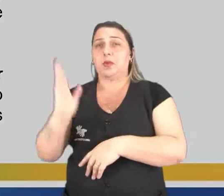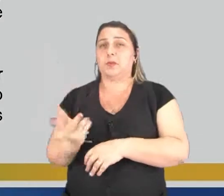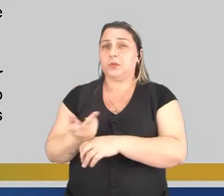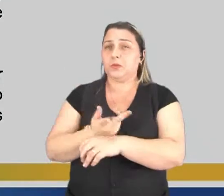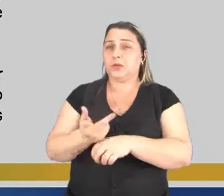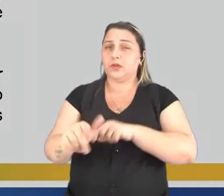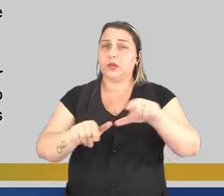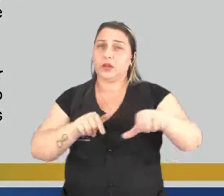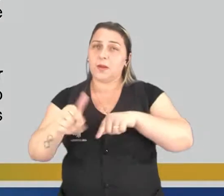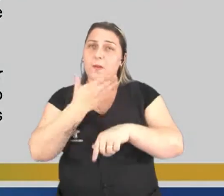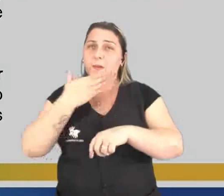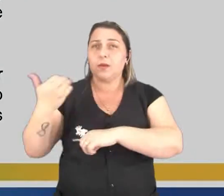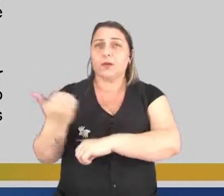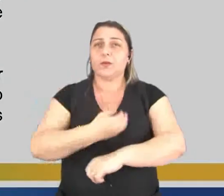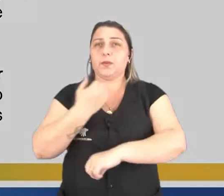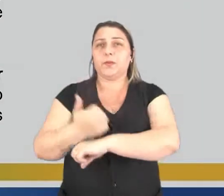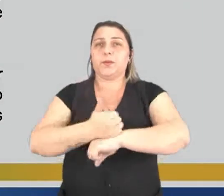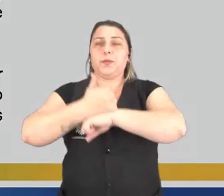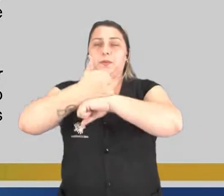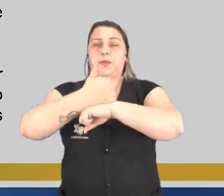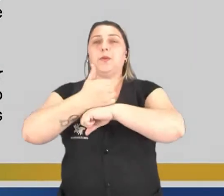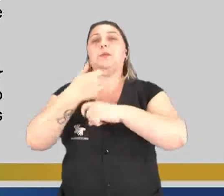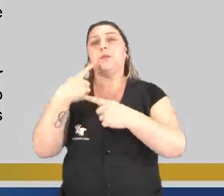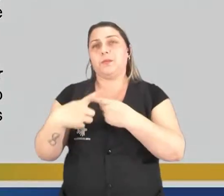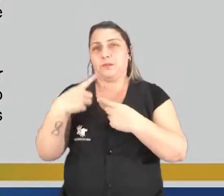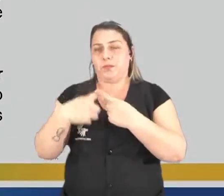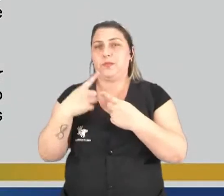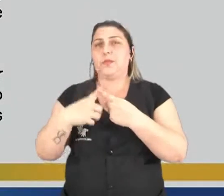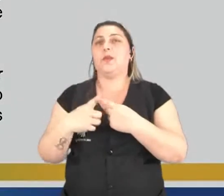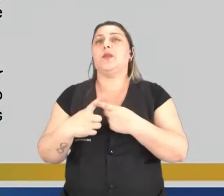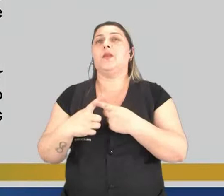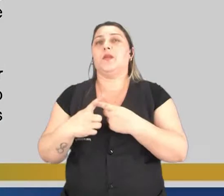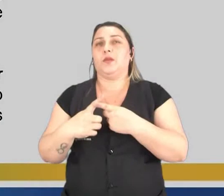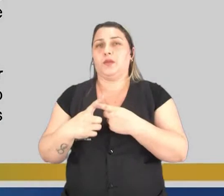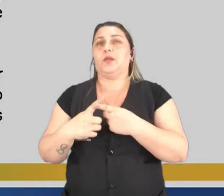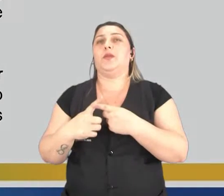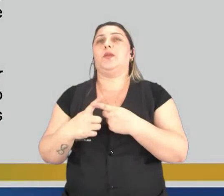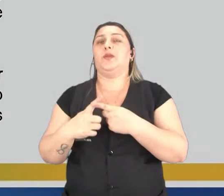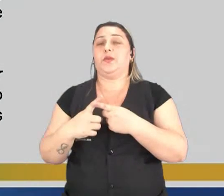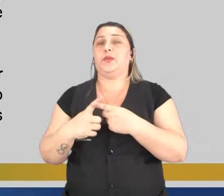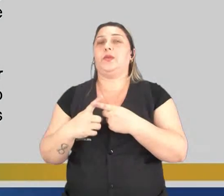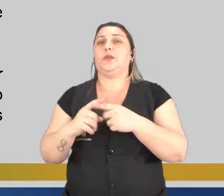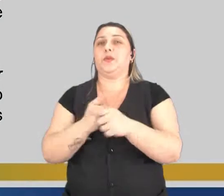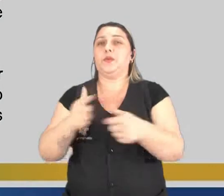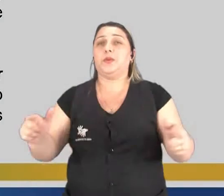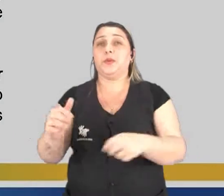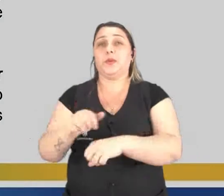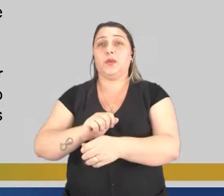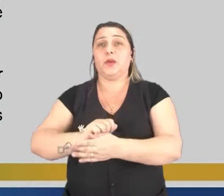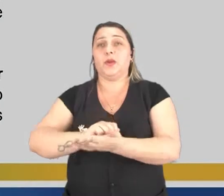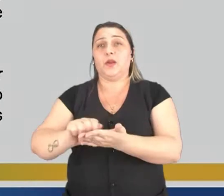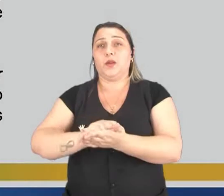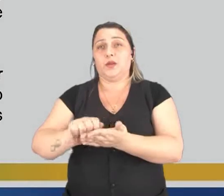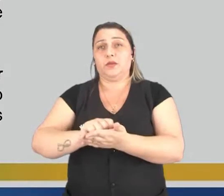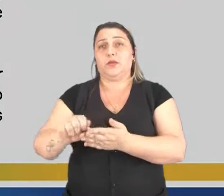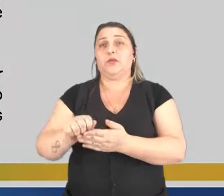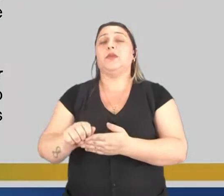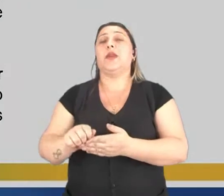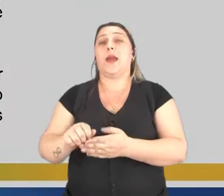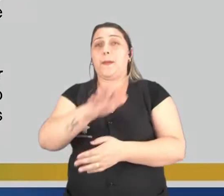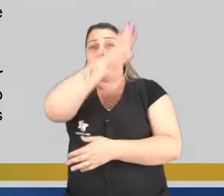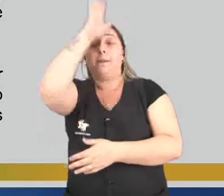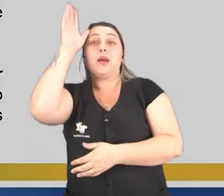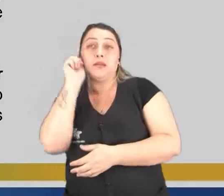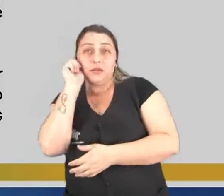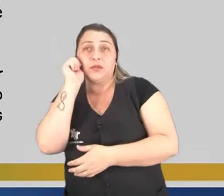busca de trabalho, de melhores condições de vida, por conta justamente do surto da borracha. Então, as seringueiras, né, elas eram mais recorrentes na